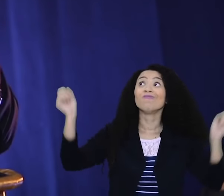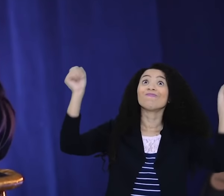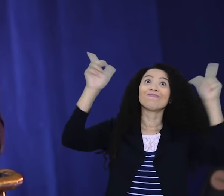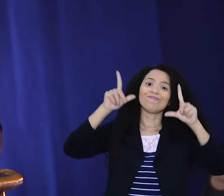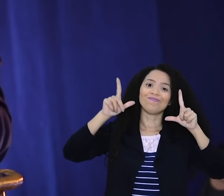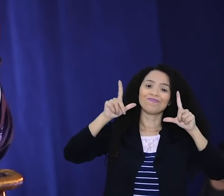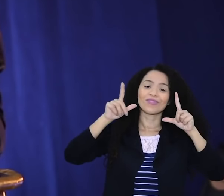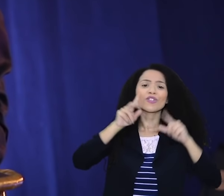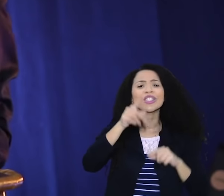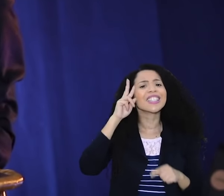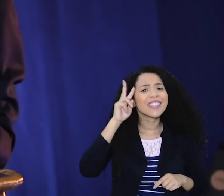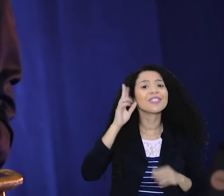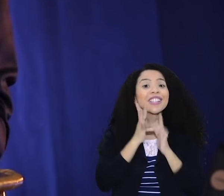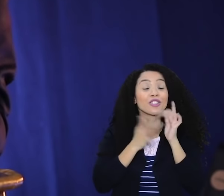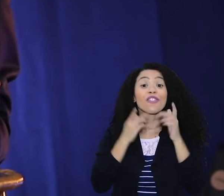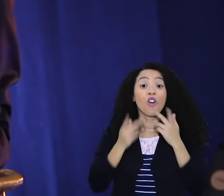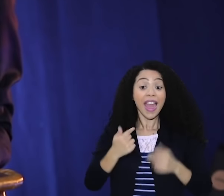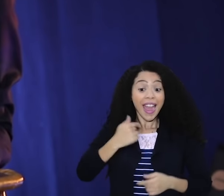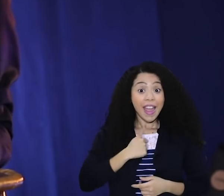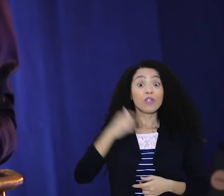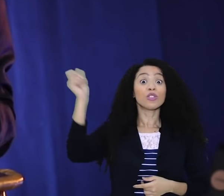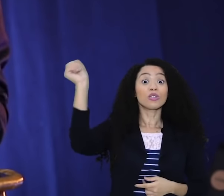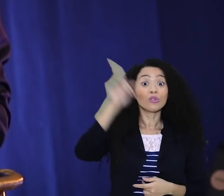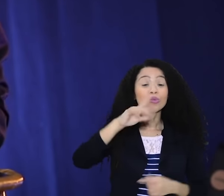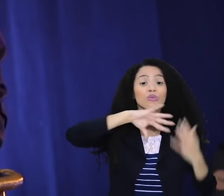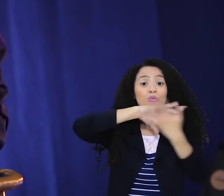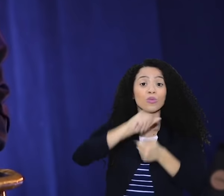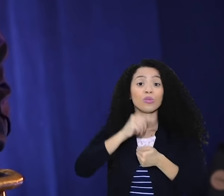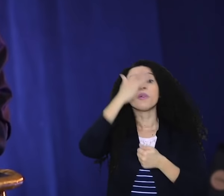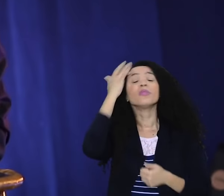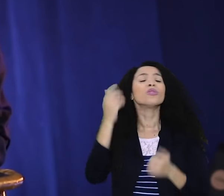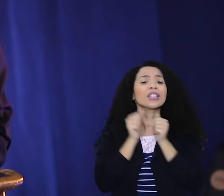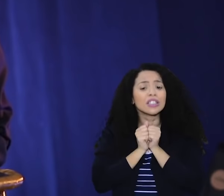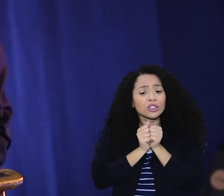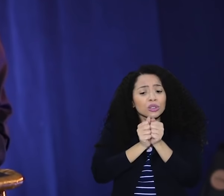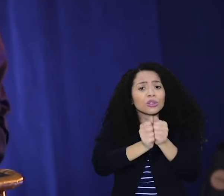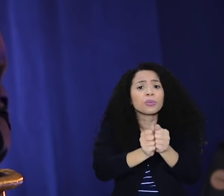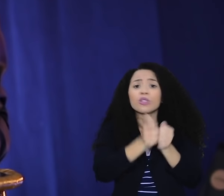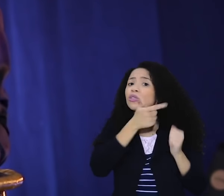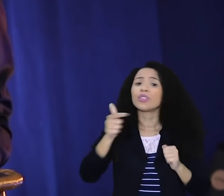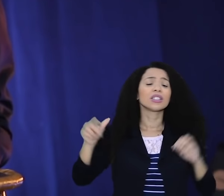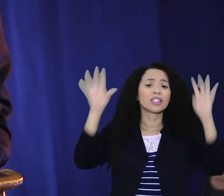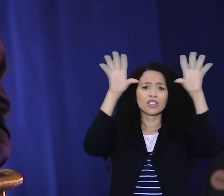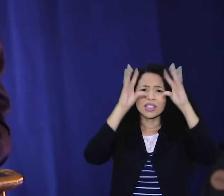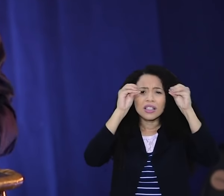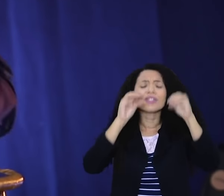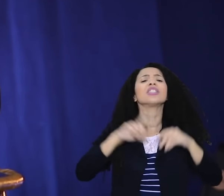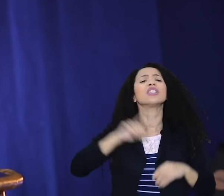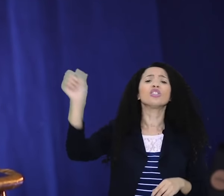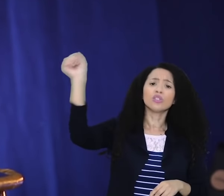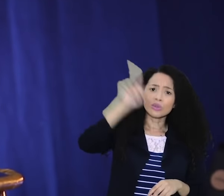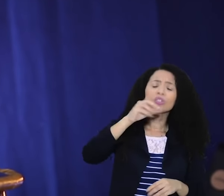luz. Lembra-se de Jesus dizendo assim: eu sou a luz do mundo, quem anda comigo não andará em trevas, mas terá a luz da vida.